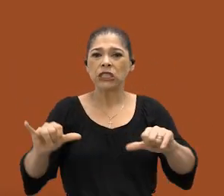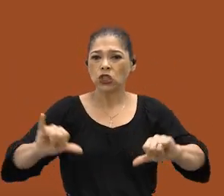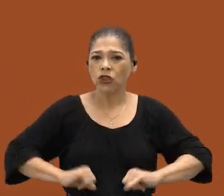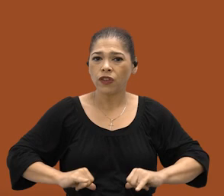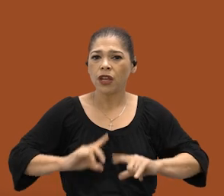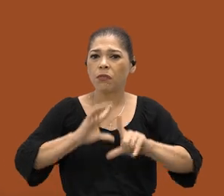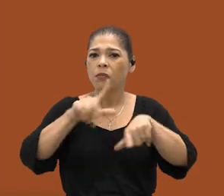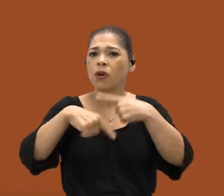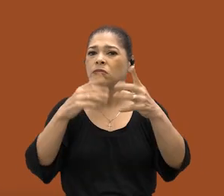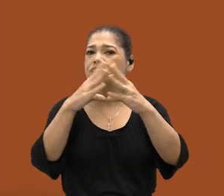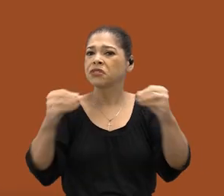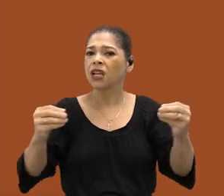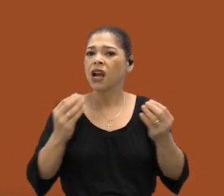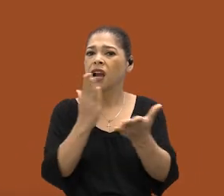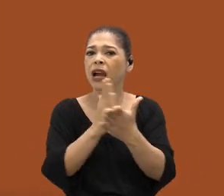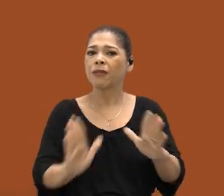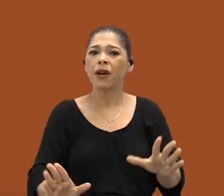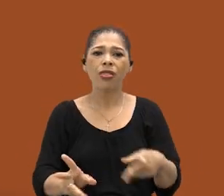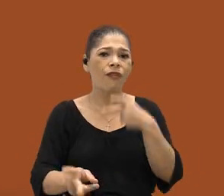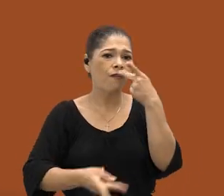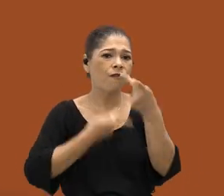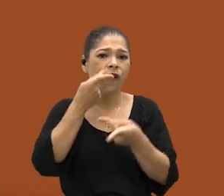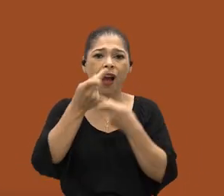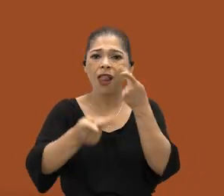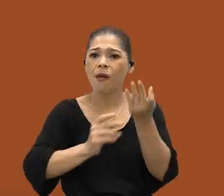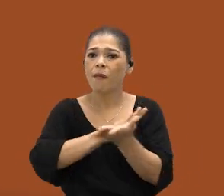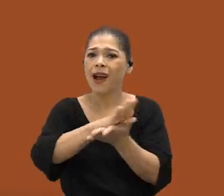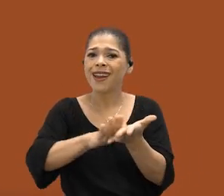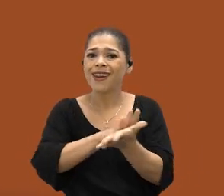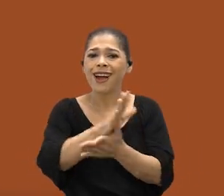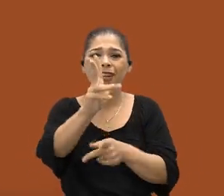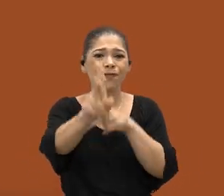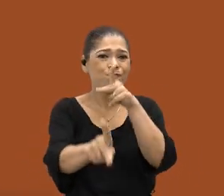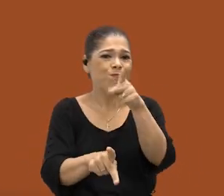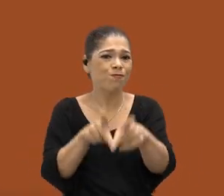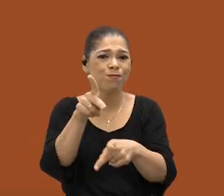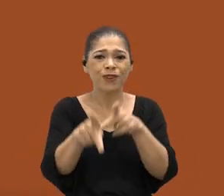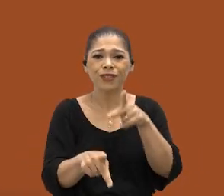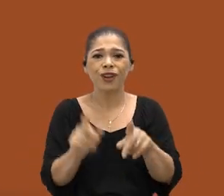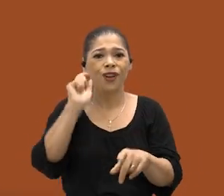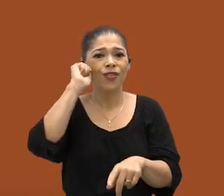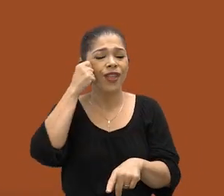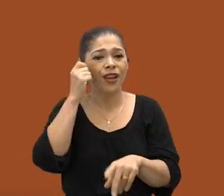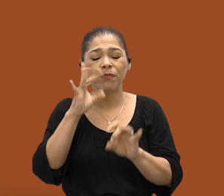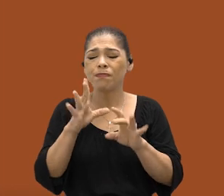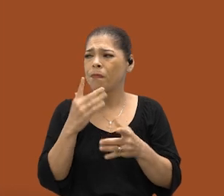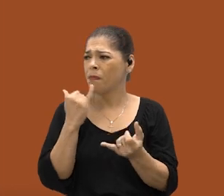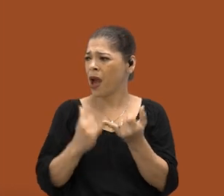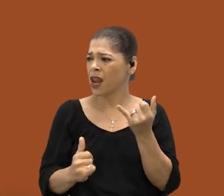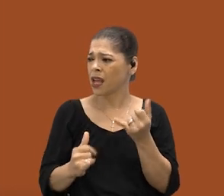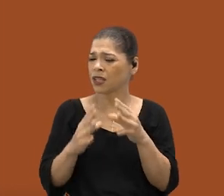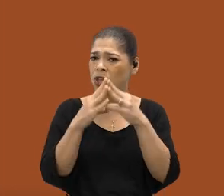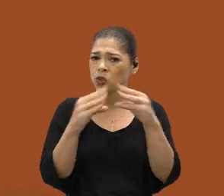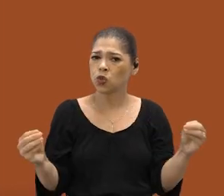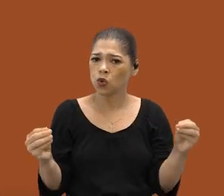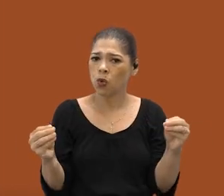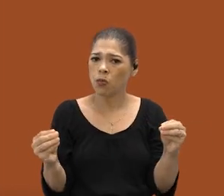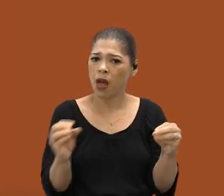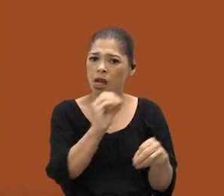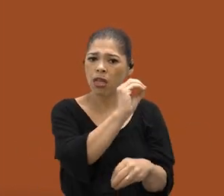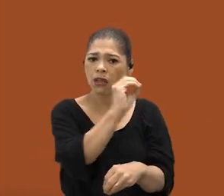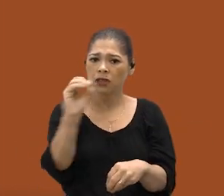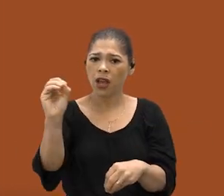e depois disso some desaparece nós não estudamos mais a população negra na estrada de país parece que nós